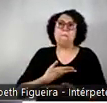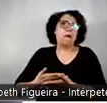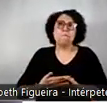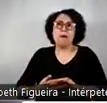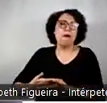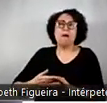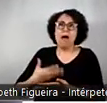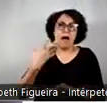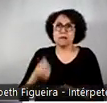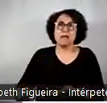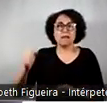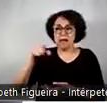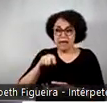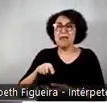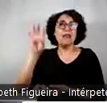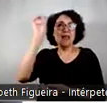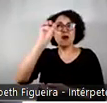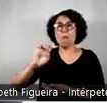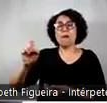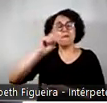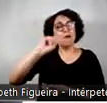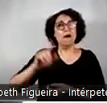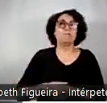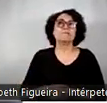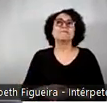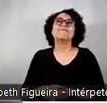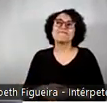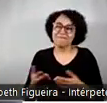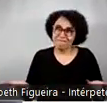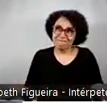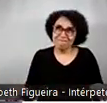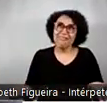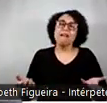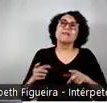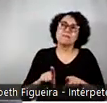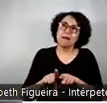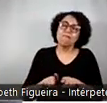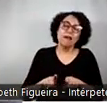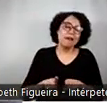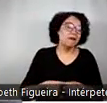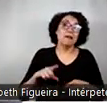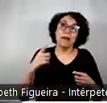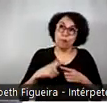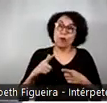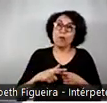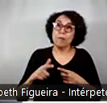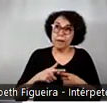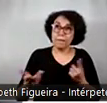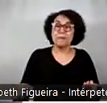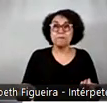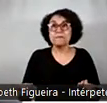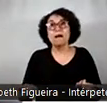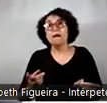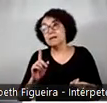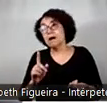cidadania referente ali, no caso da Holanda, pessoas que tinham algum traço sanguíneo, né? Então essas pessoas não nasceram no